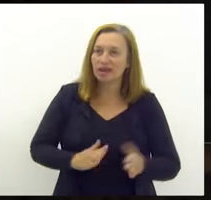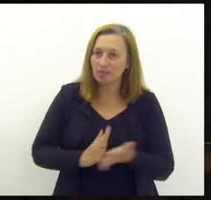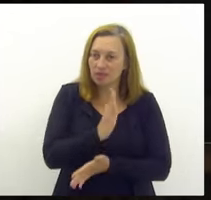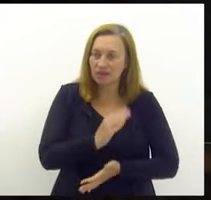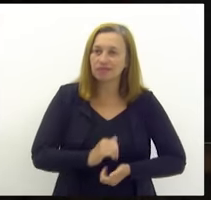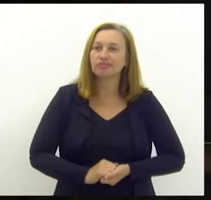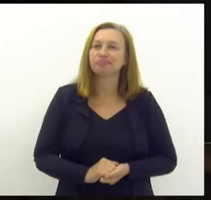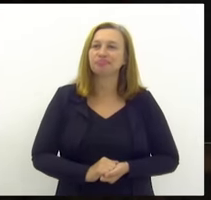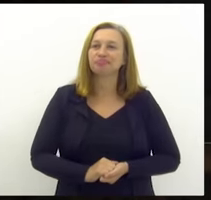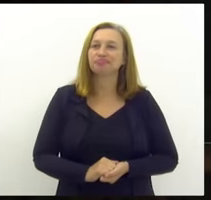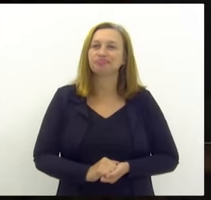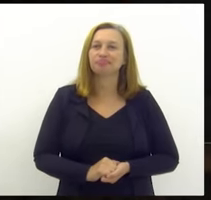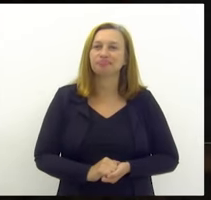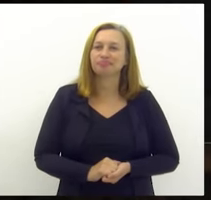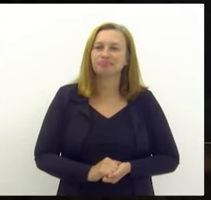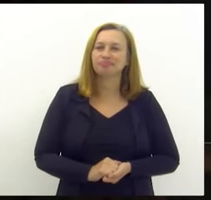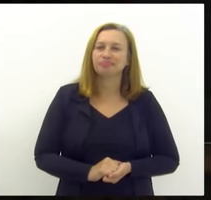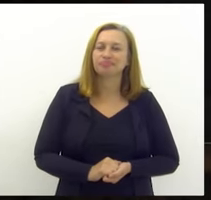estão